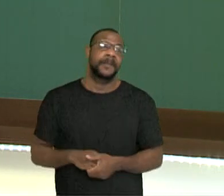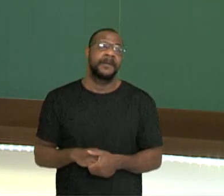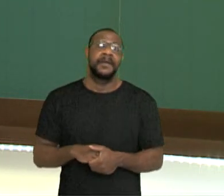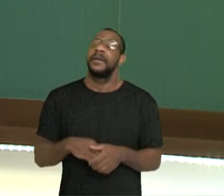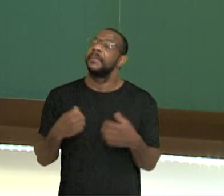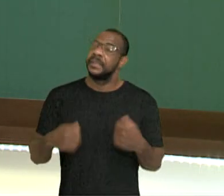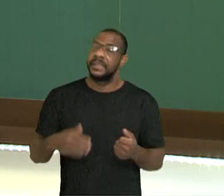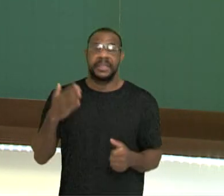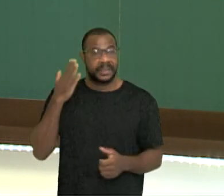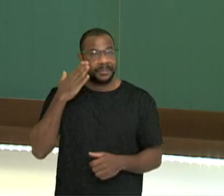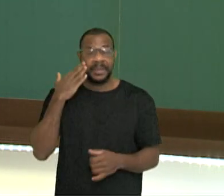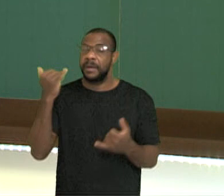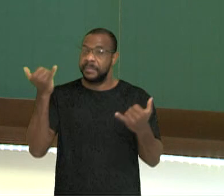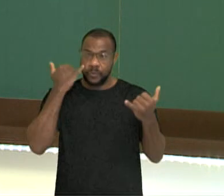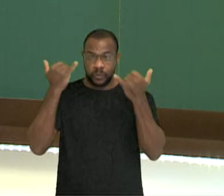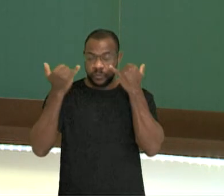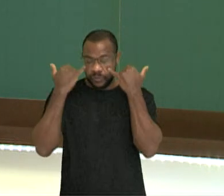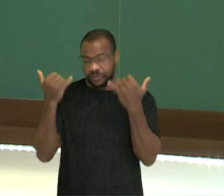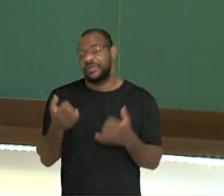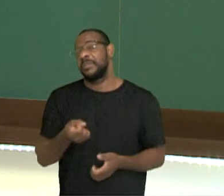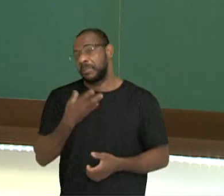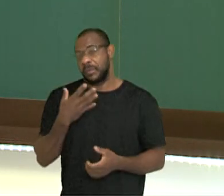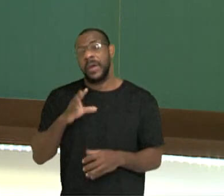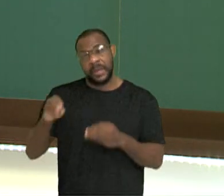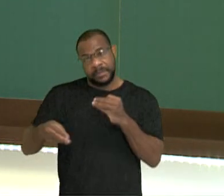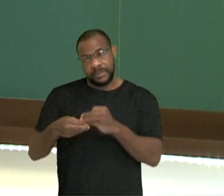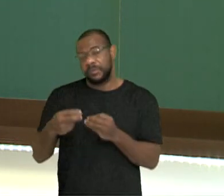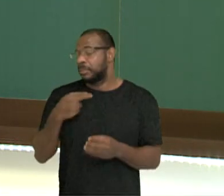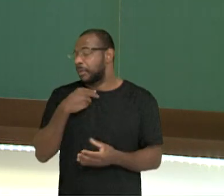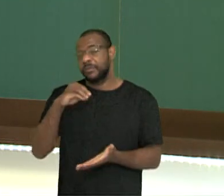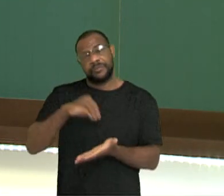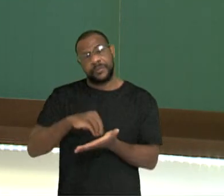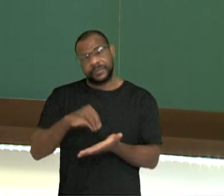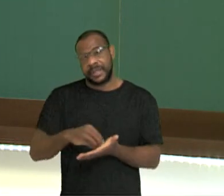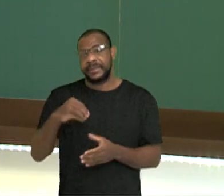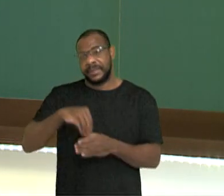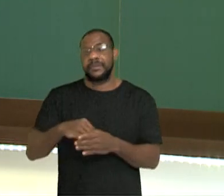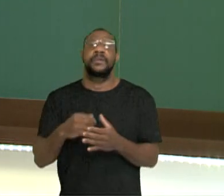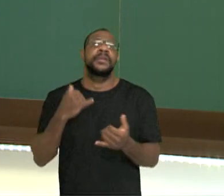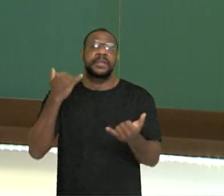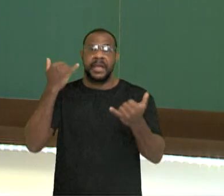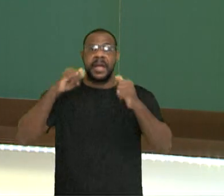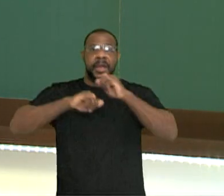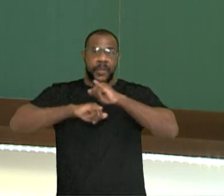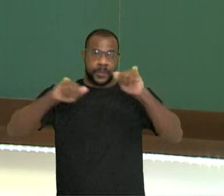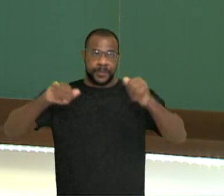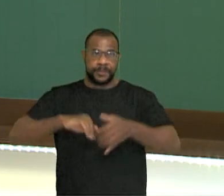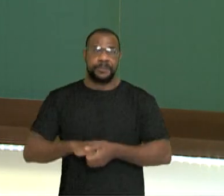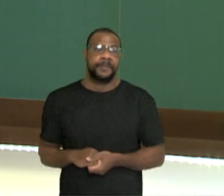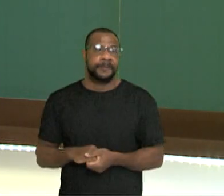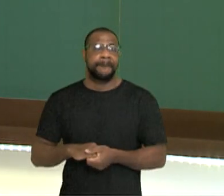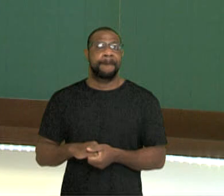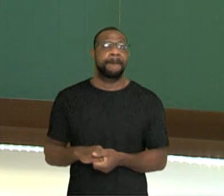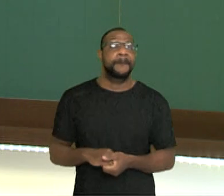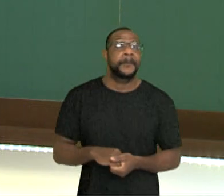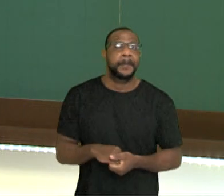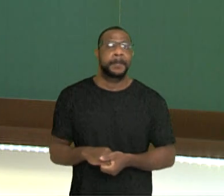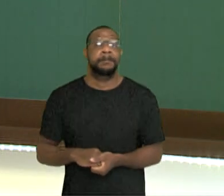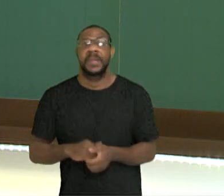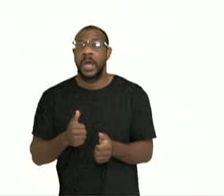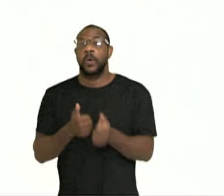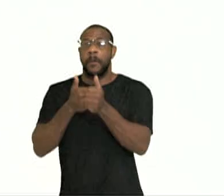precisa saber, então é um elemento que não pode faltar ali dentro da nossa notícia. Vamos então ao texto aqui, pessoal, acompanhe